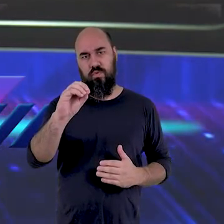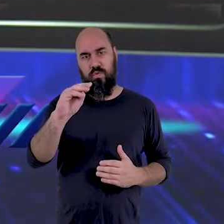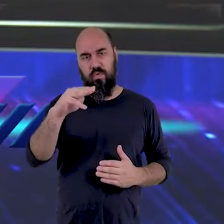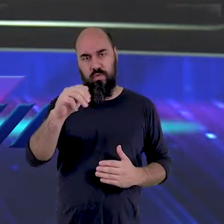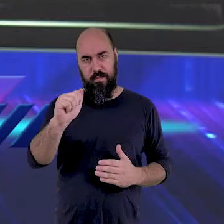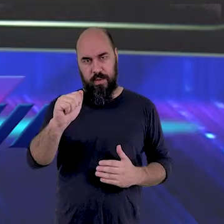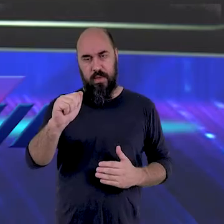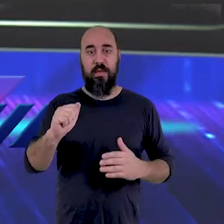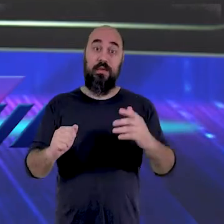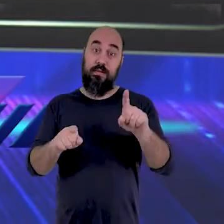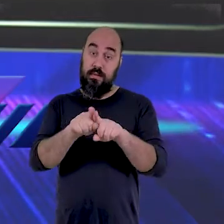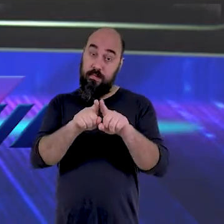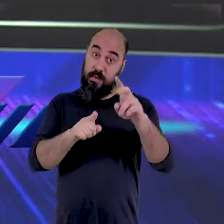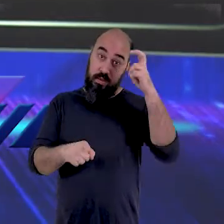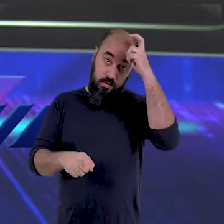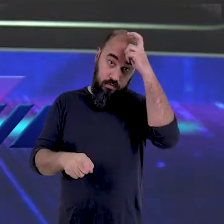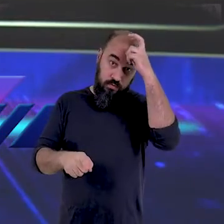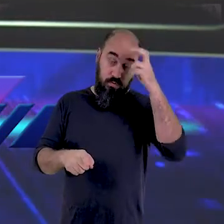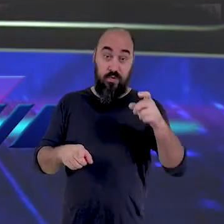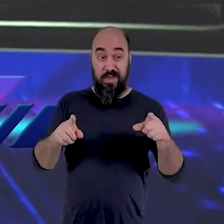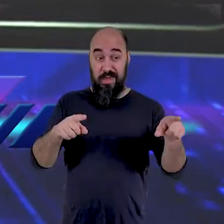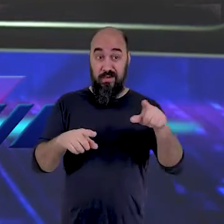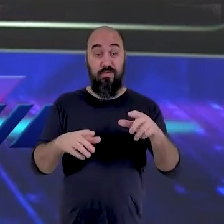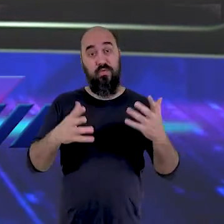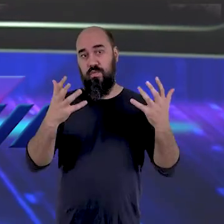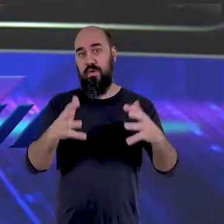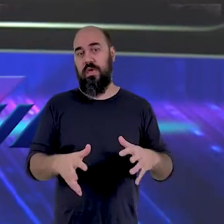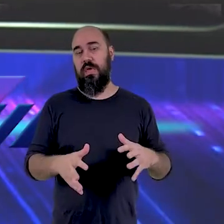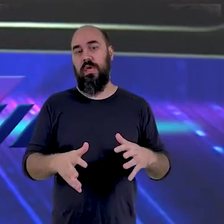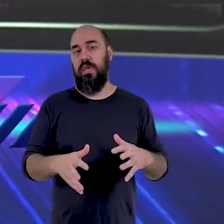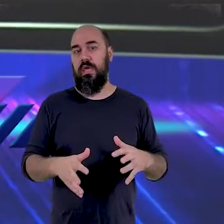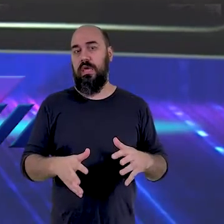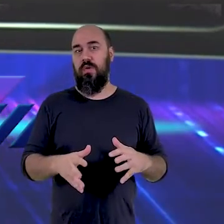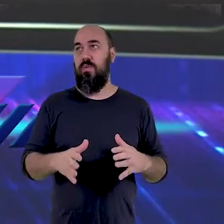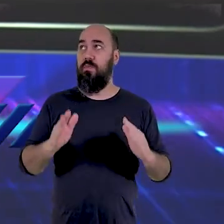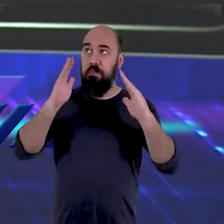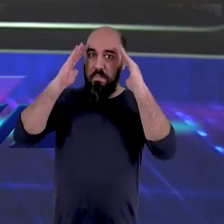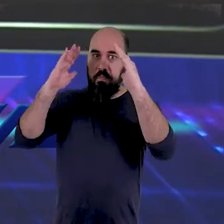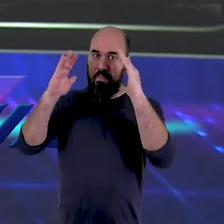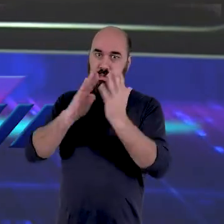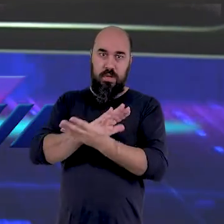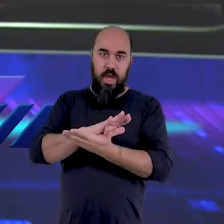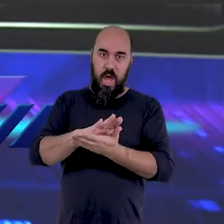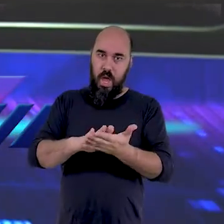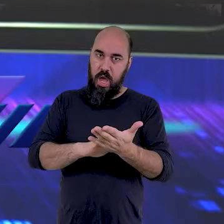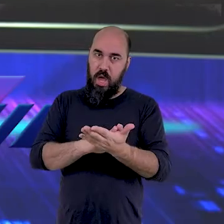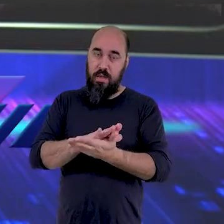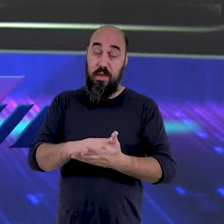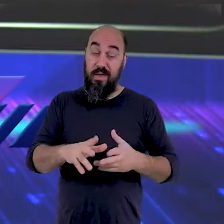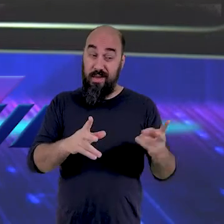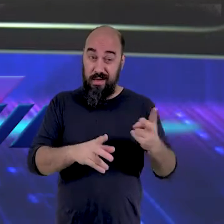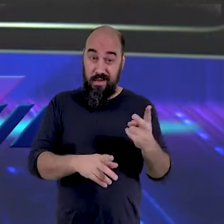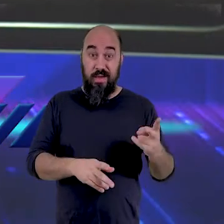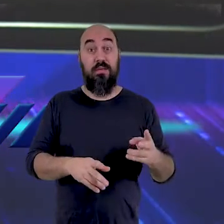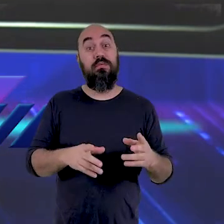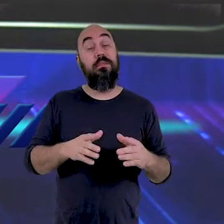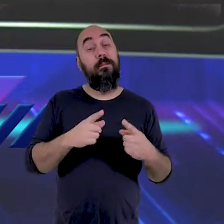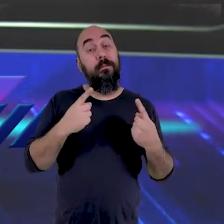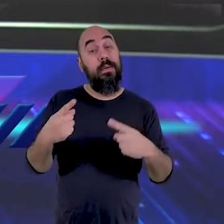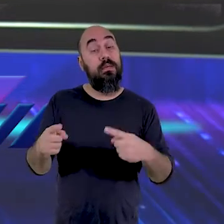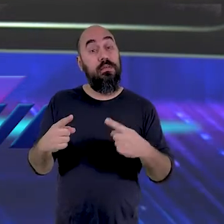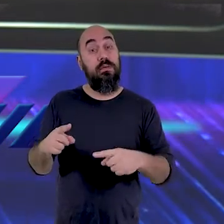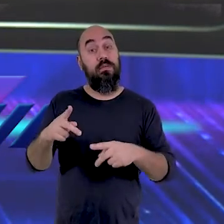queriam nada com a palavra de Deus. Em verdade, Sodoma e Egito foram nações que perseguiram o povo de Deus,